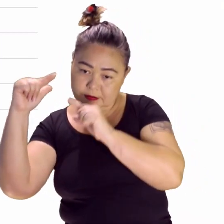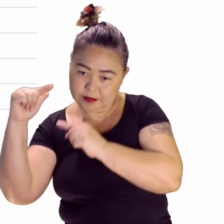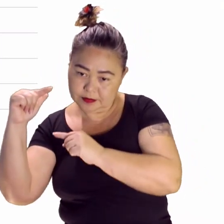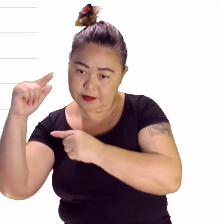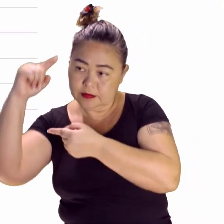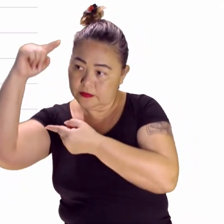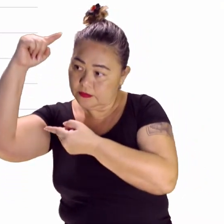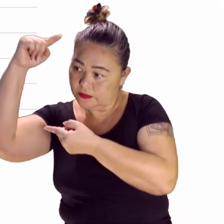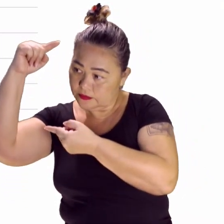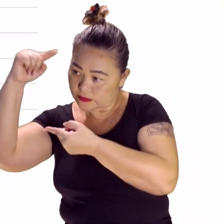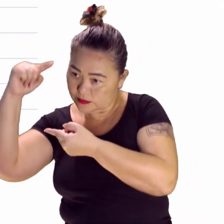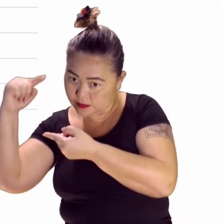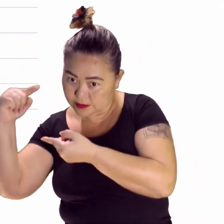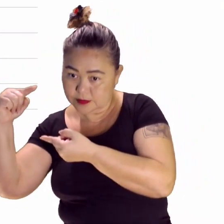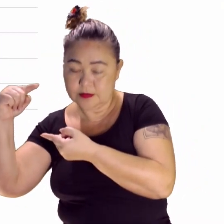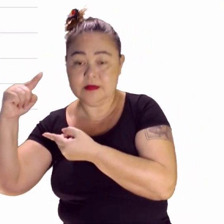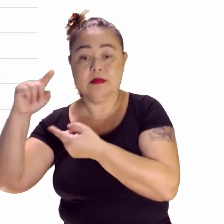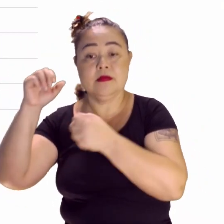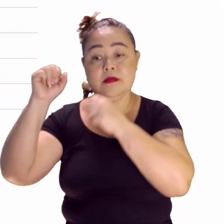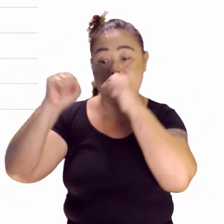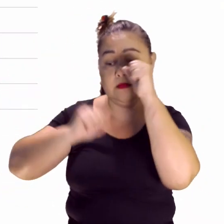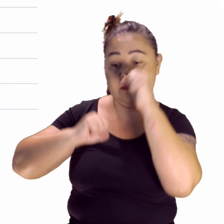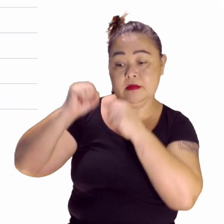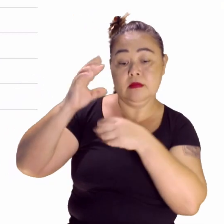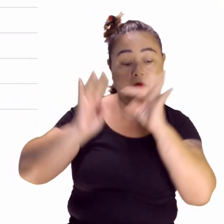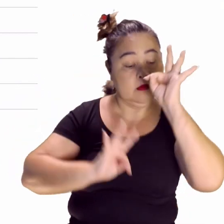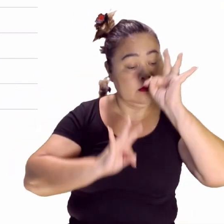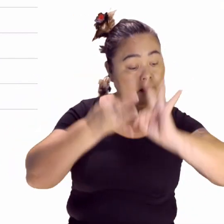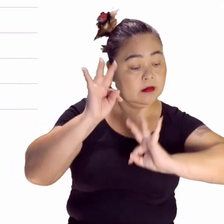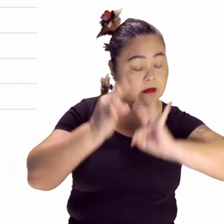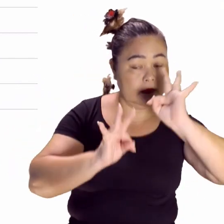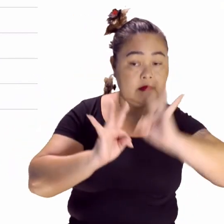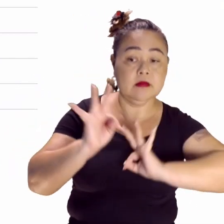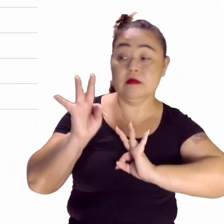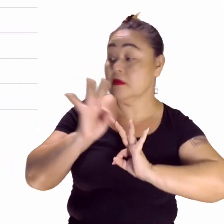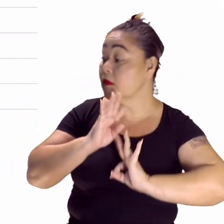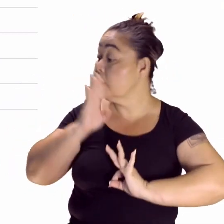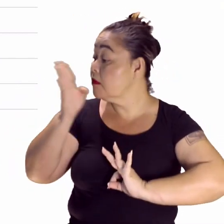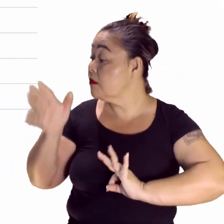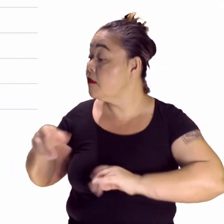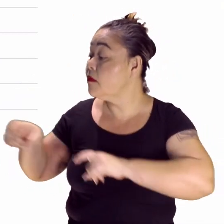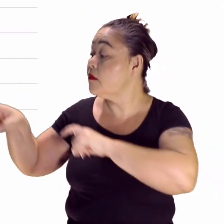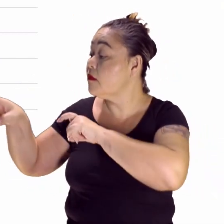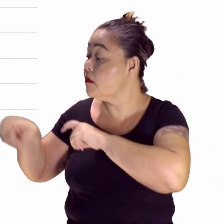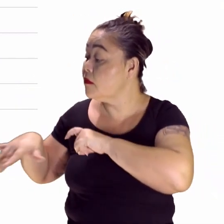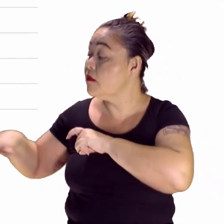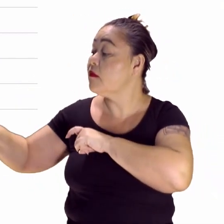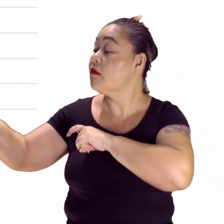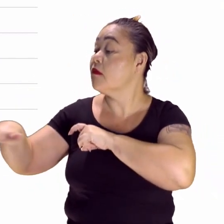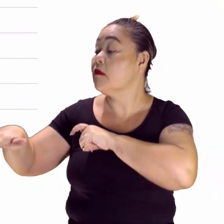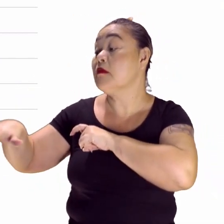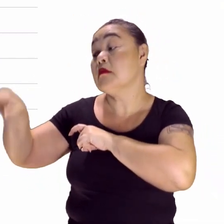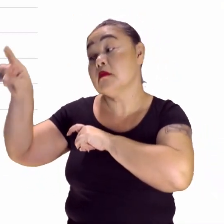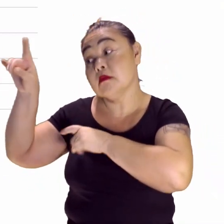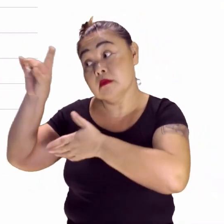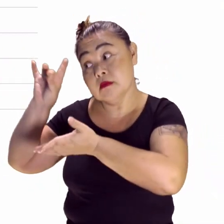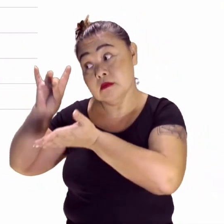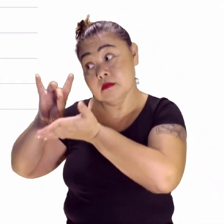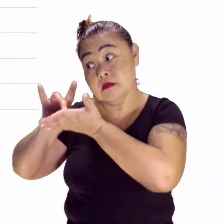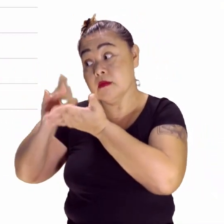Exatamente. É isso, essa mecanização, essa tecnologia que chegou no campo veio para ficar. É uma realidade em Rondônia. É uma